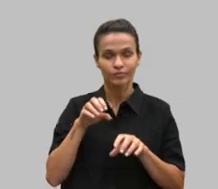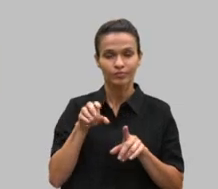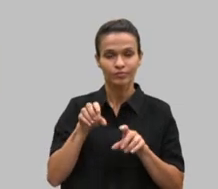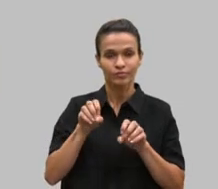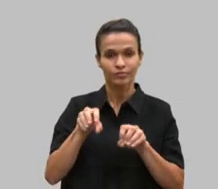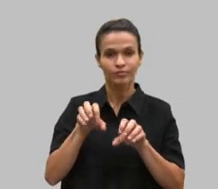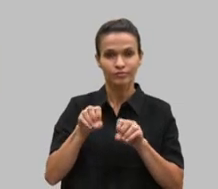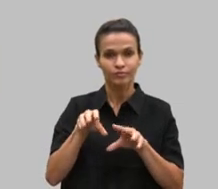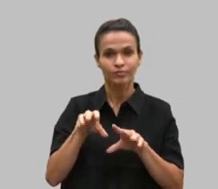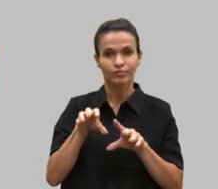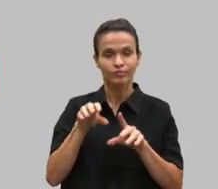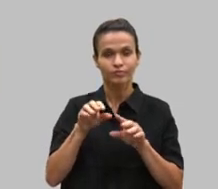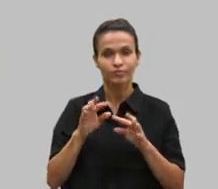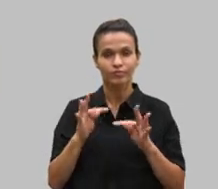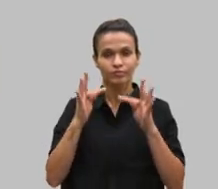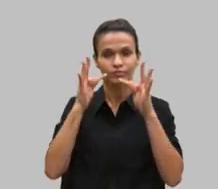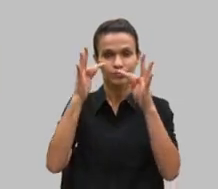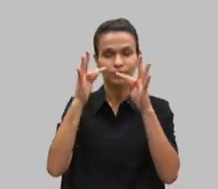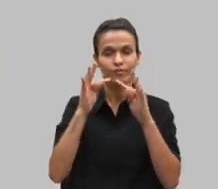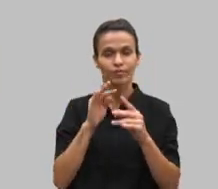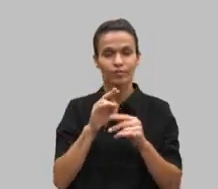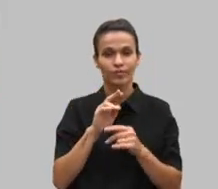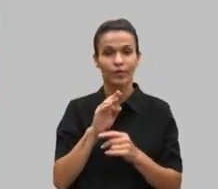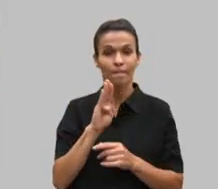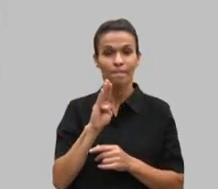deputada Beatriz Cerqueira